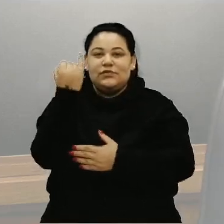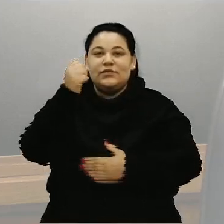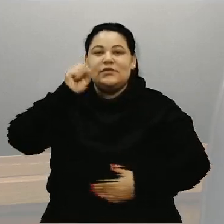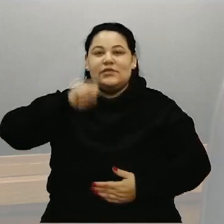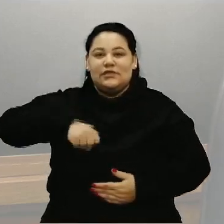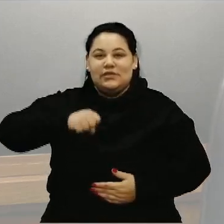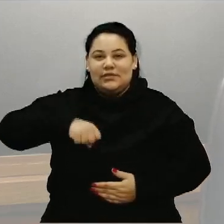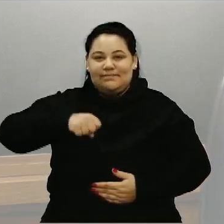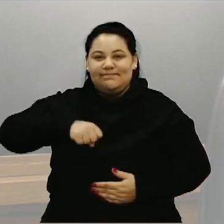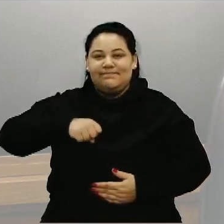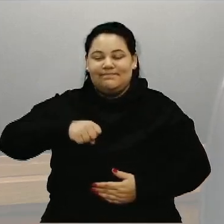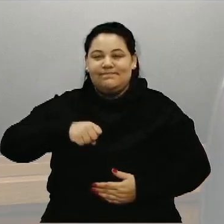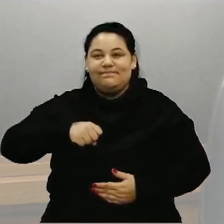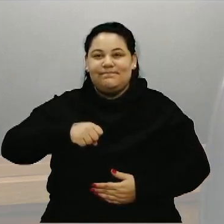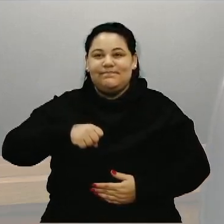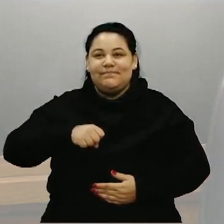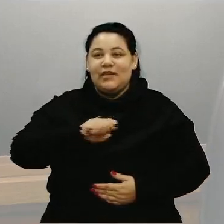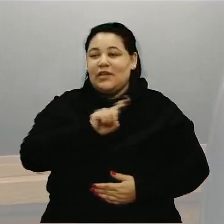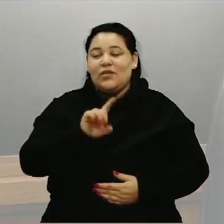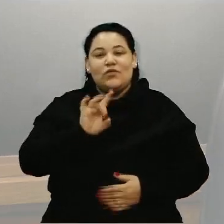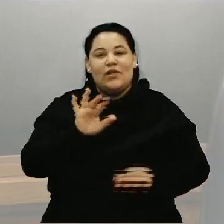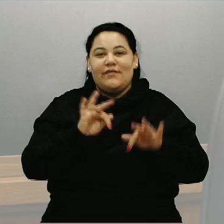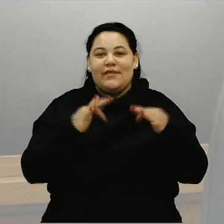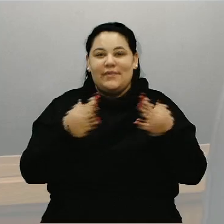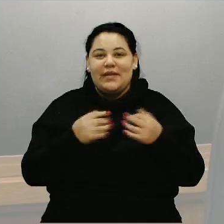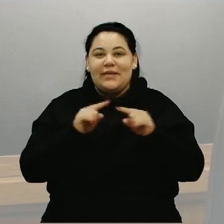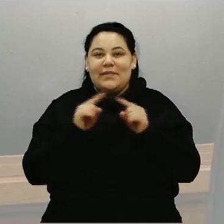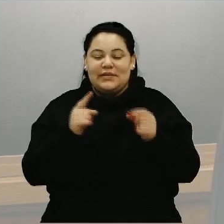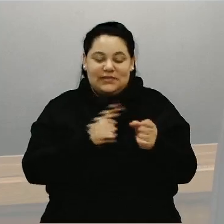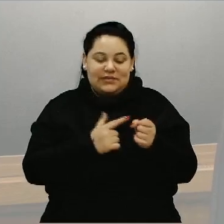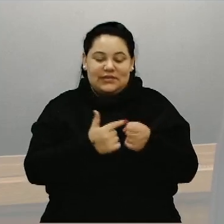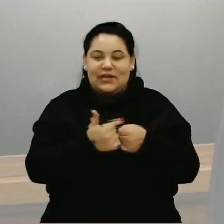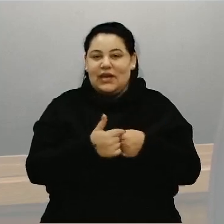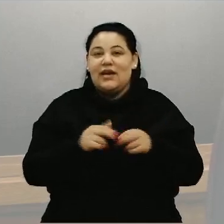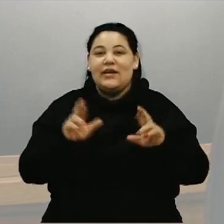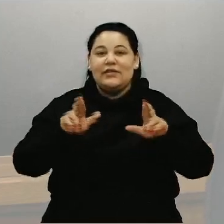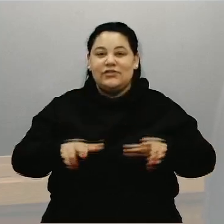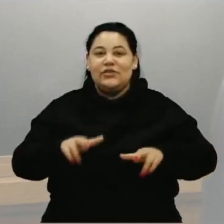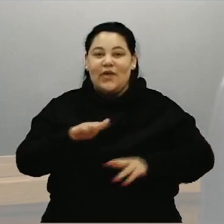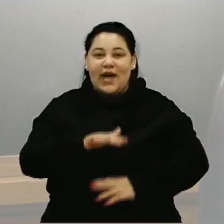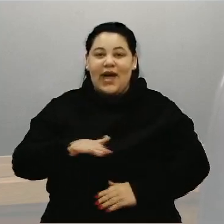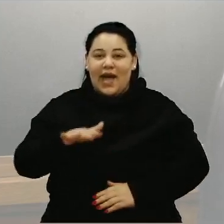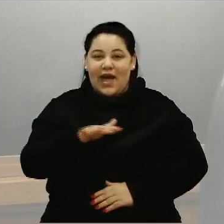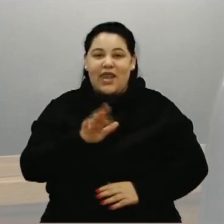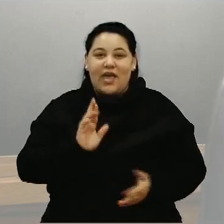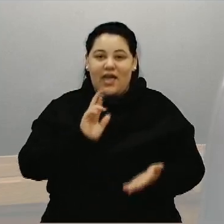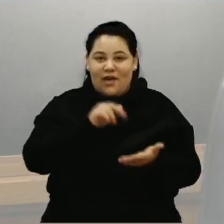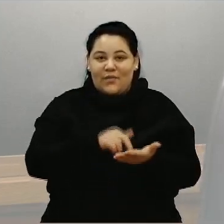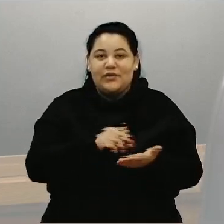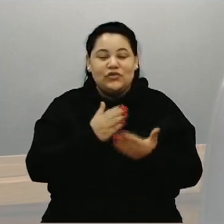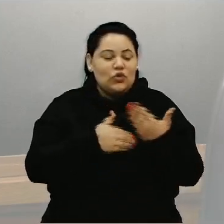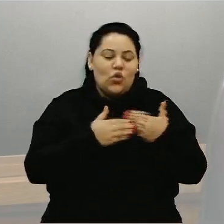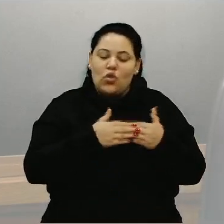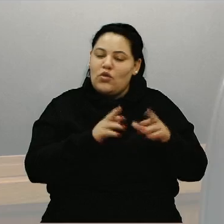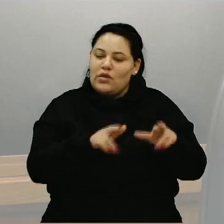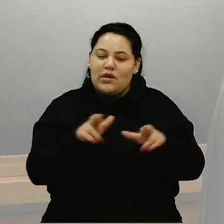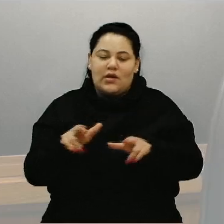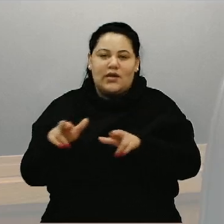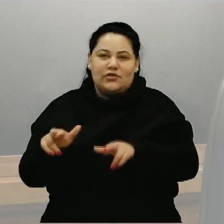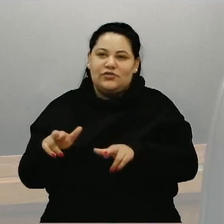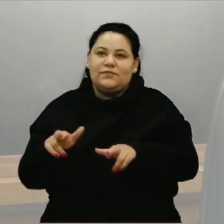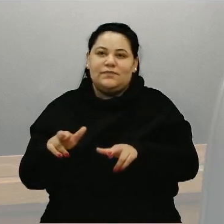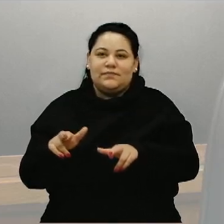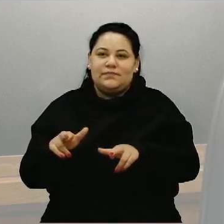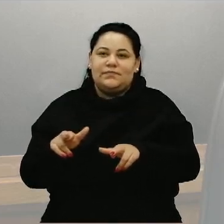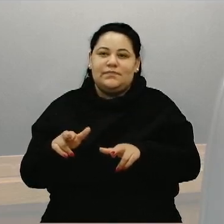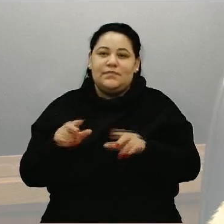só da família, mas da cidade, da região. Aquela área realmente todas as regiões, né? Toda a situação no interior, mas